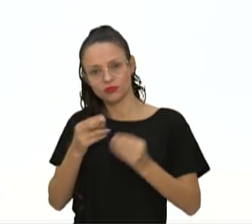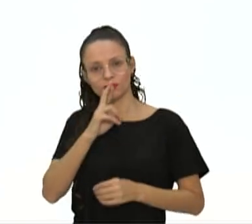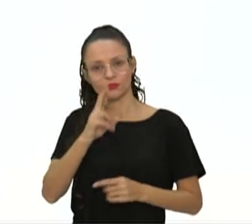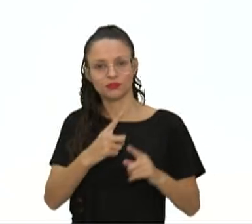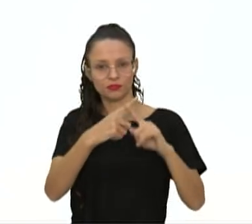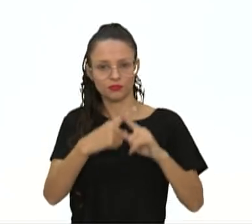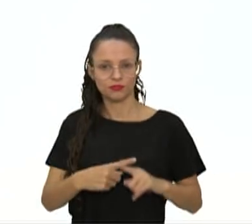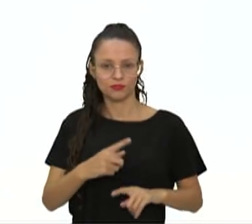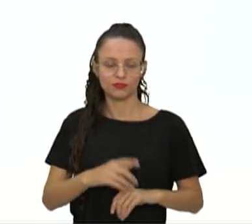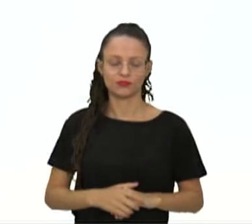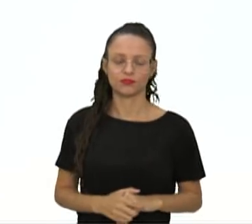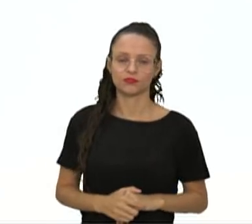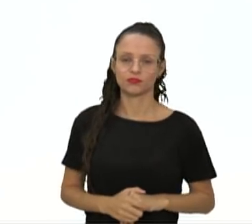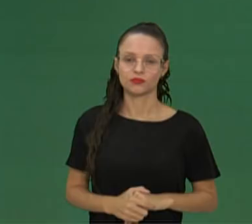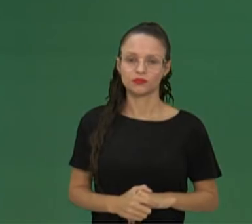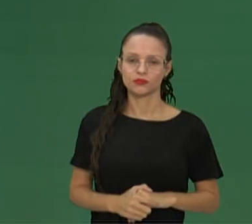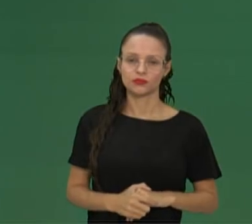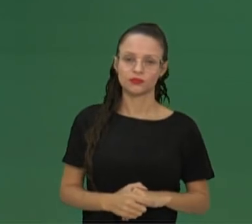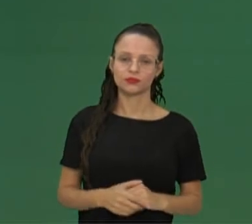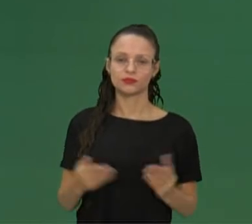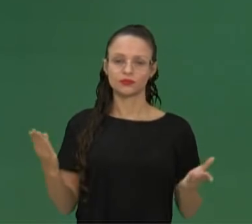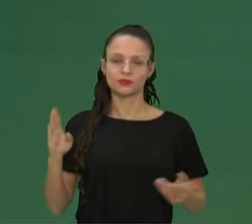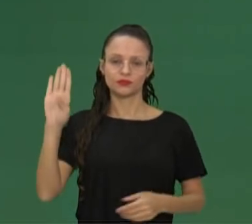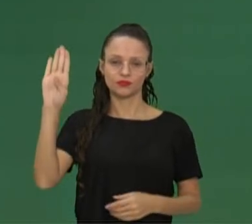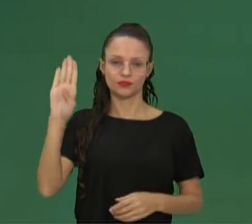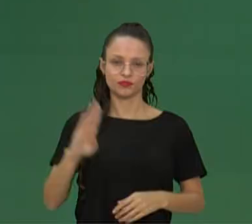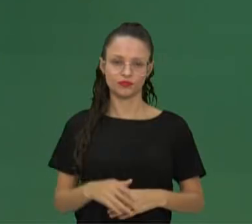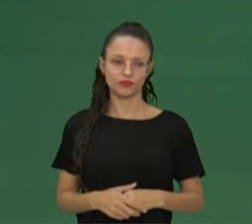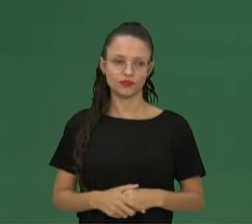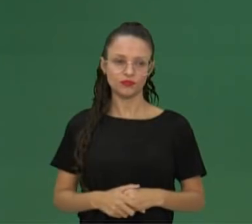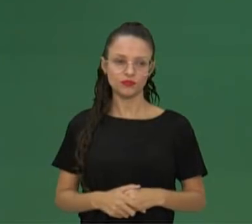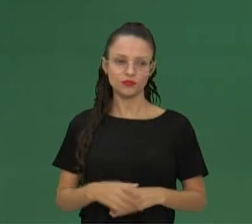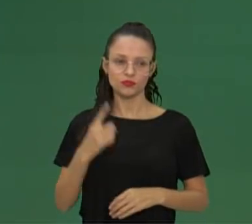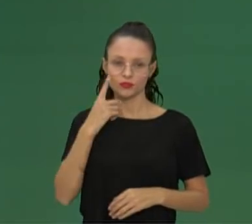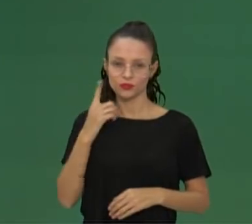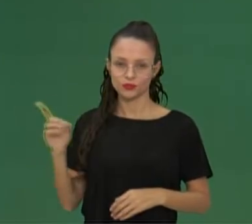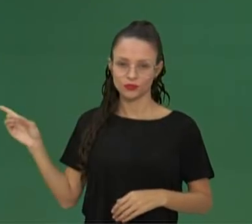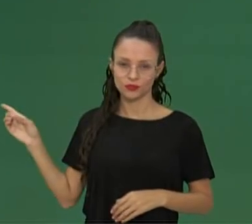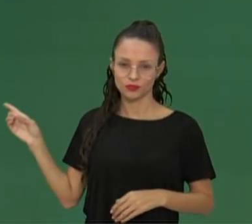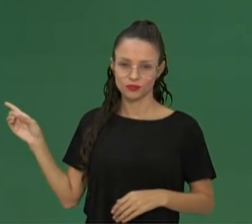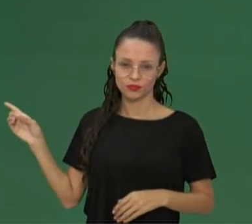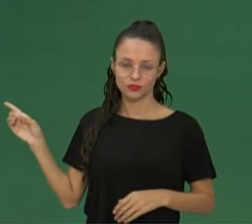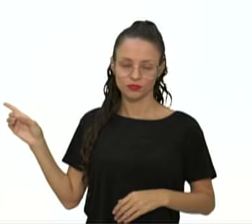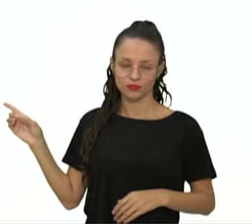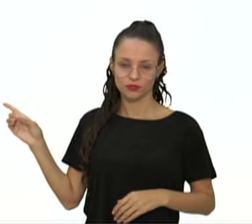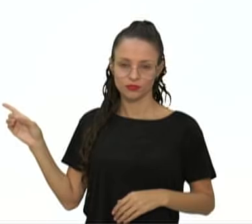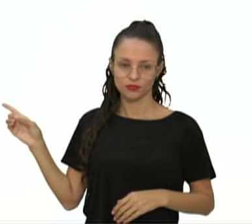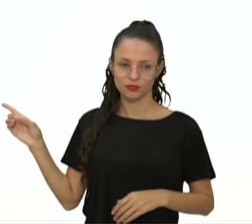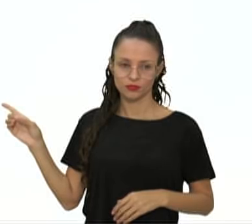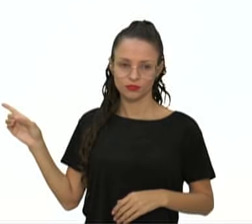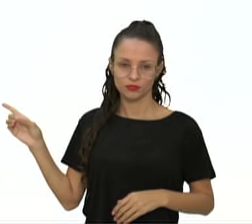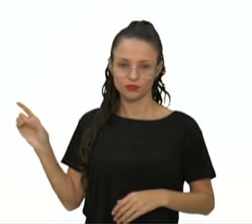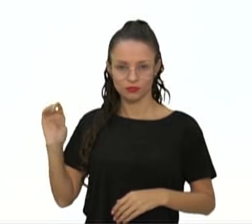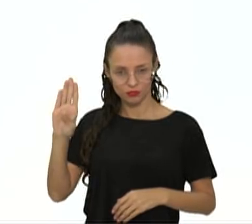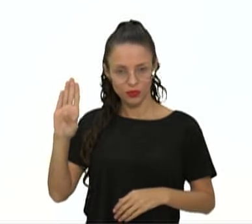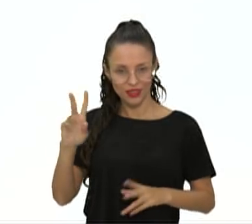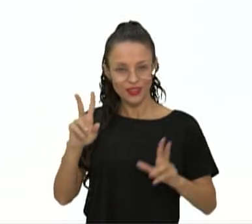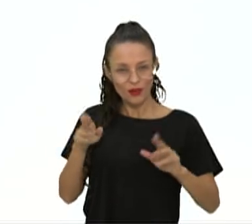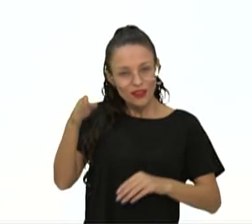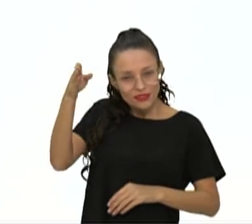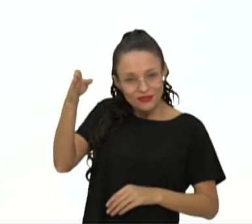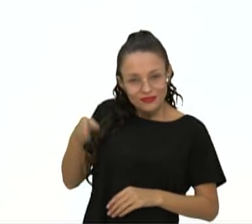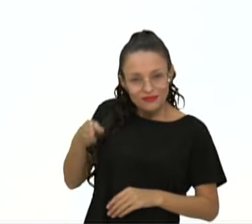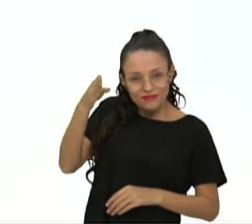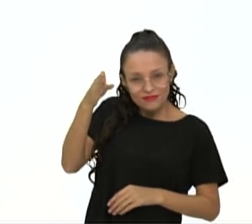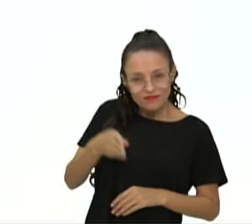essa multiplicação. Vamos olhar agora o exemplo B. Ó. O B está aqui, certo? Do jeito que nós fizemos no